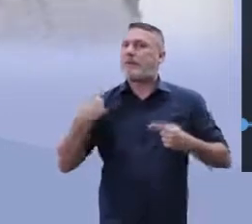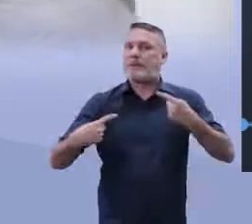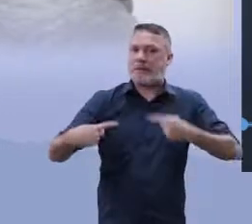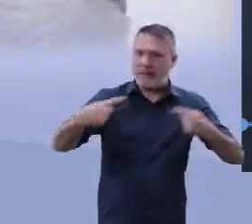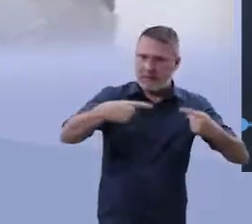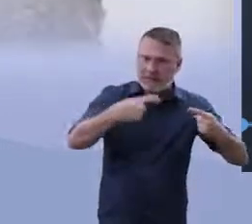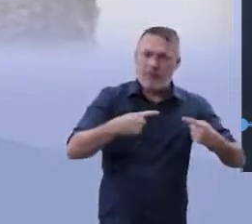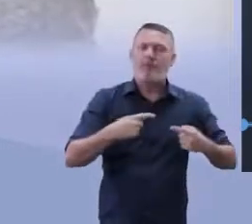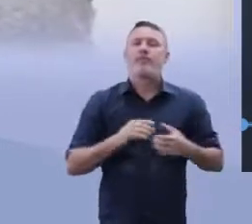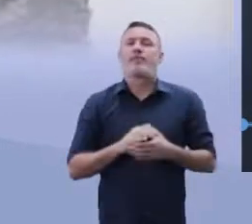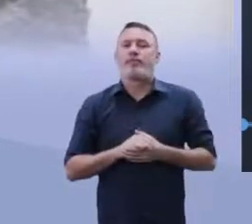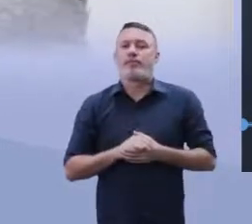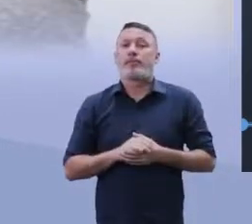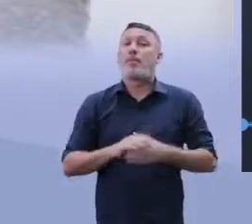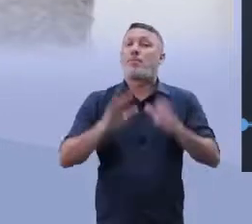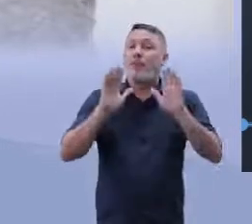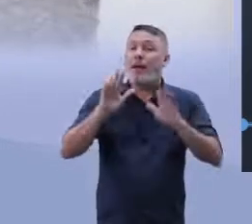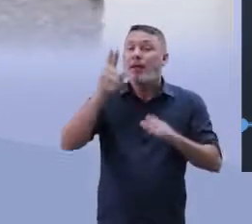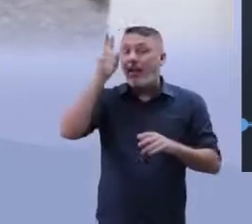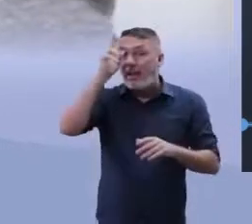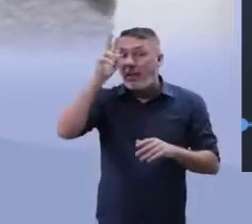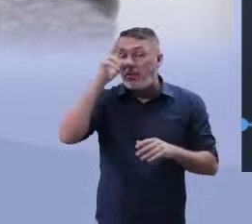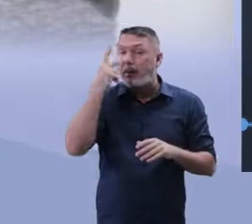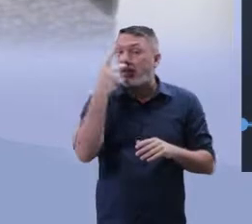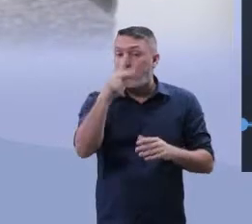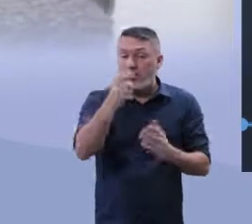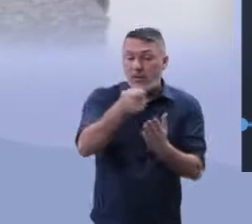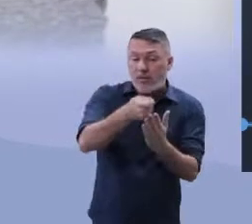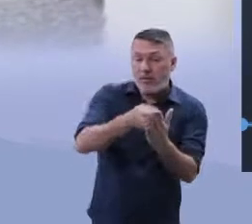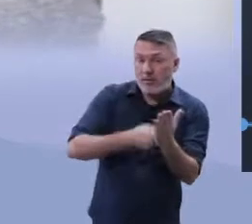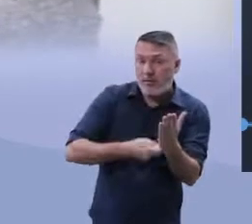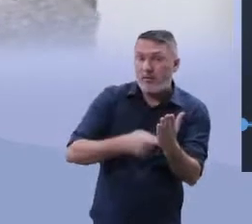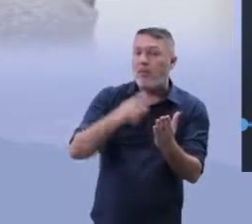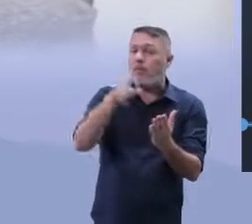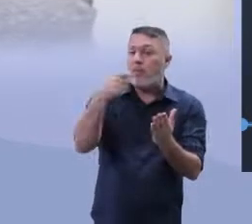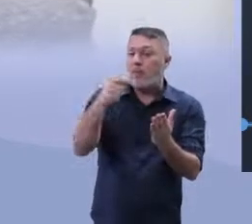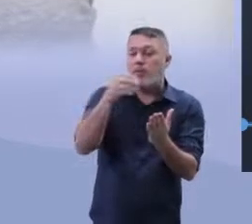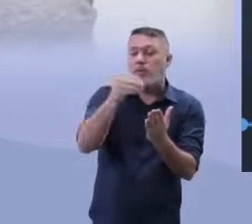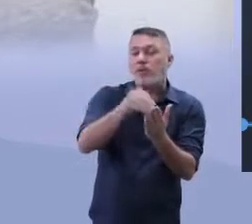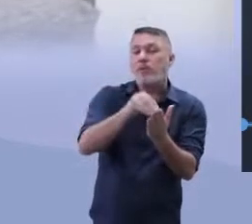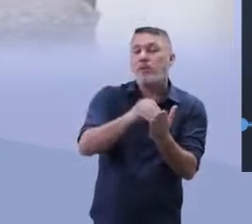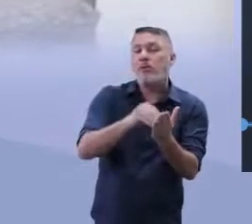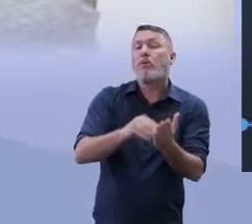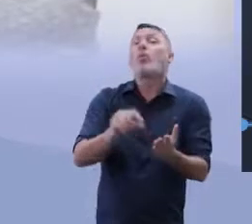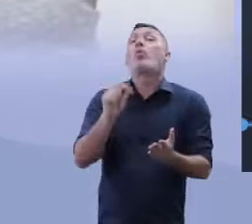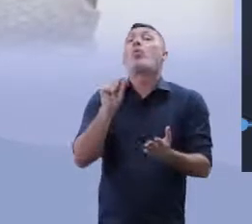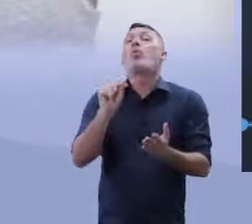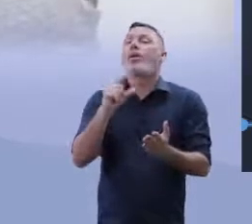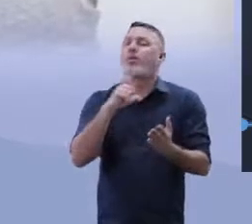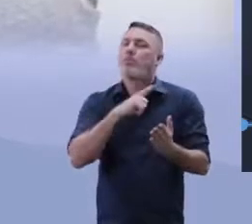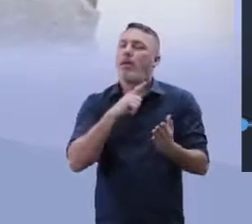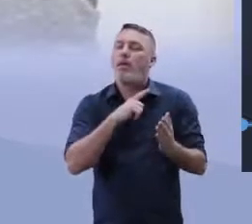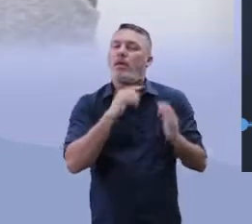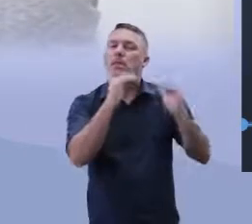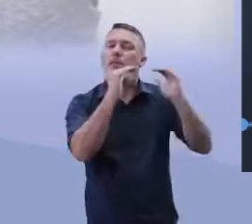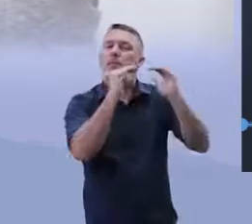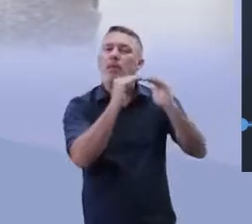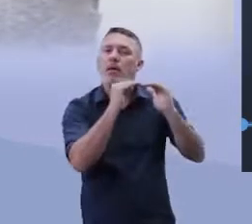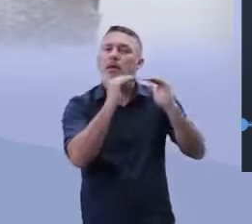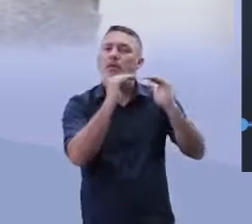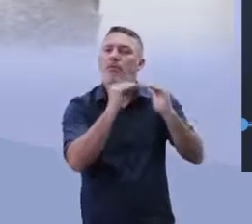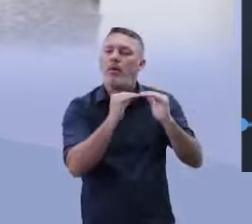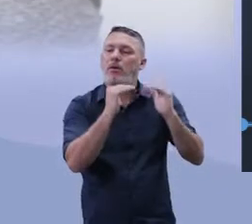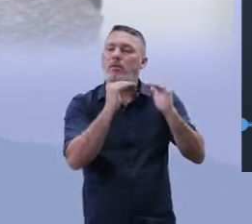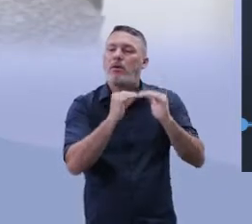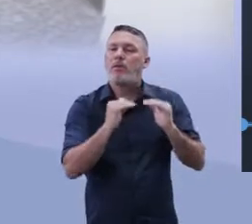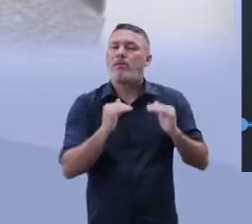Lembrando que em sua redação você precisa seguir os